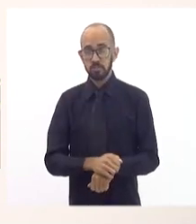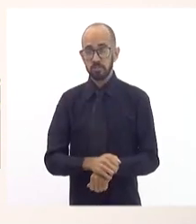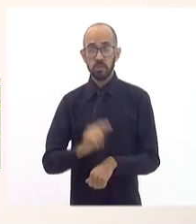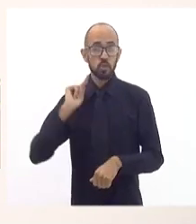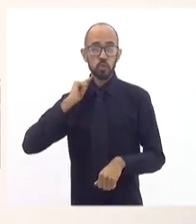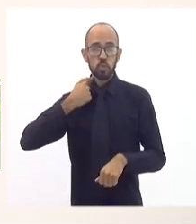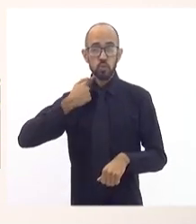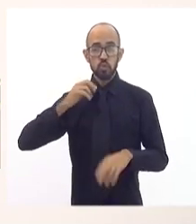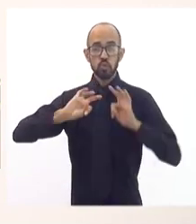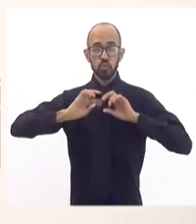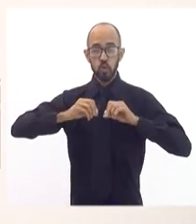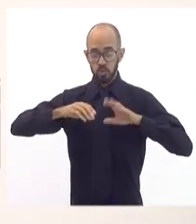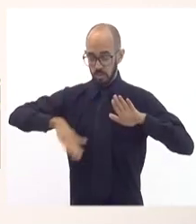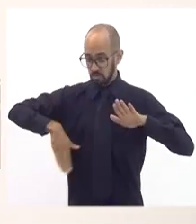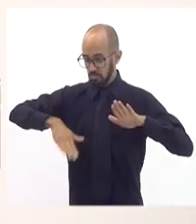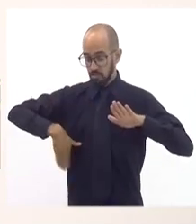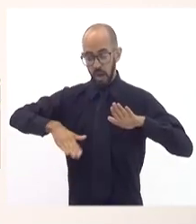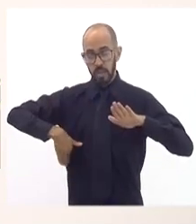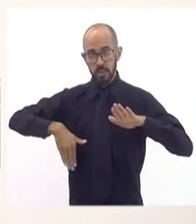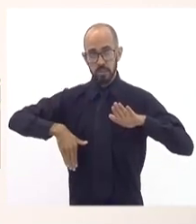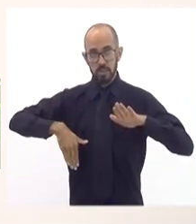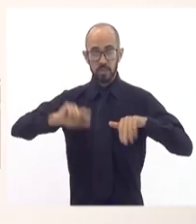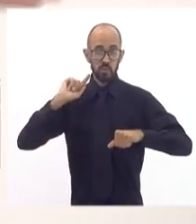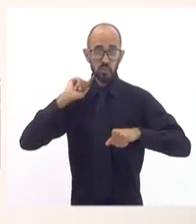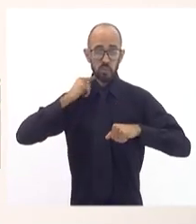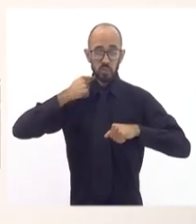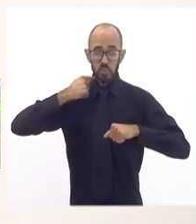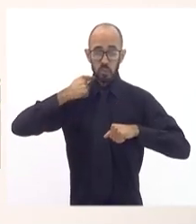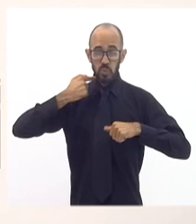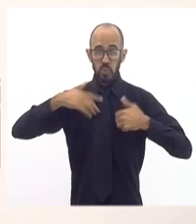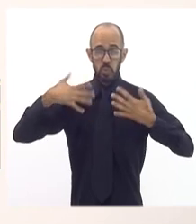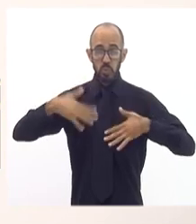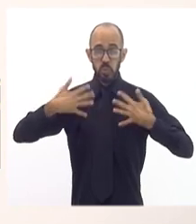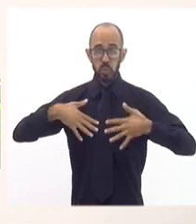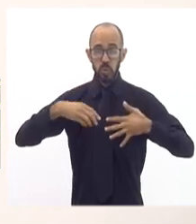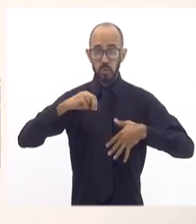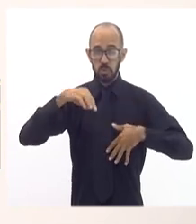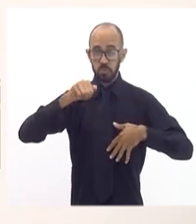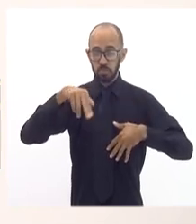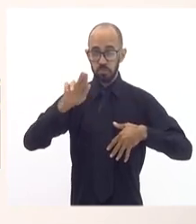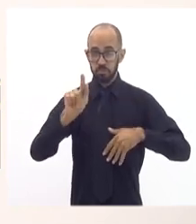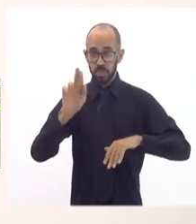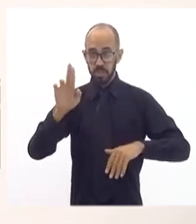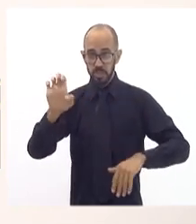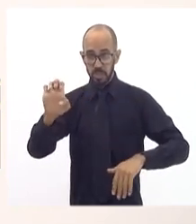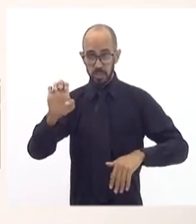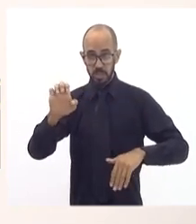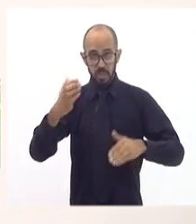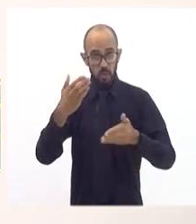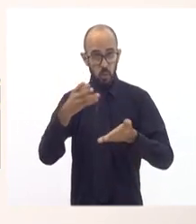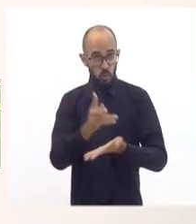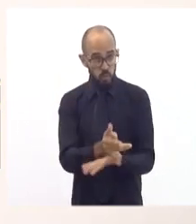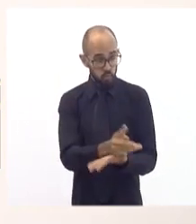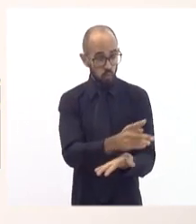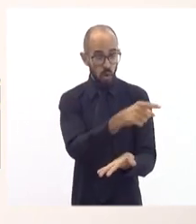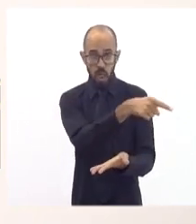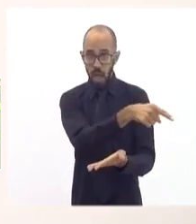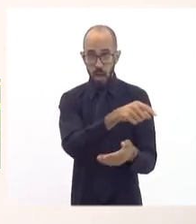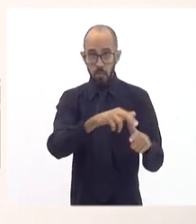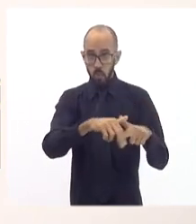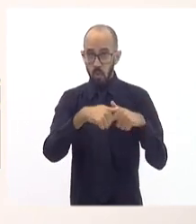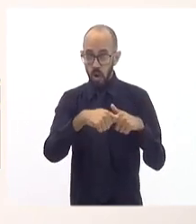as praias a poluição em massa da Baía de Sepetiba o manguezal tá lá no em função da Manta que